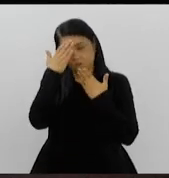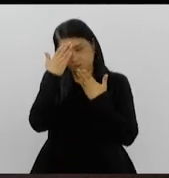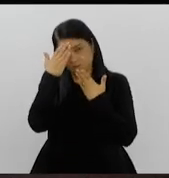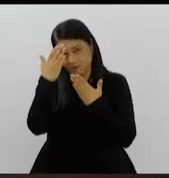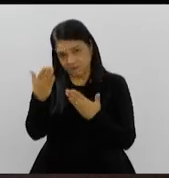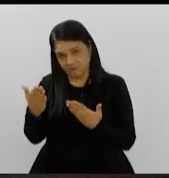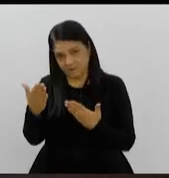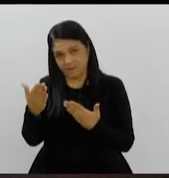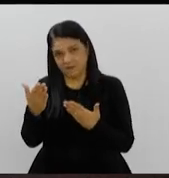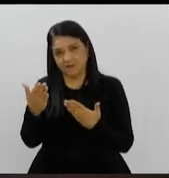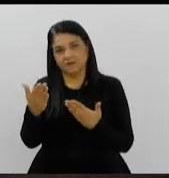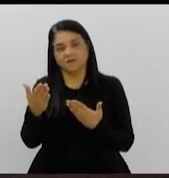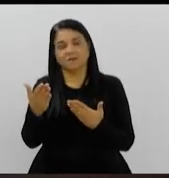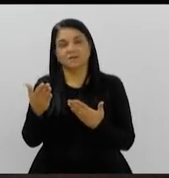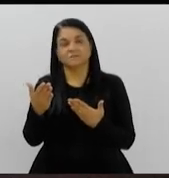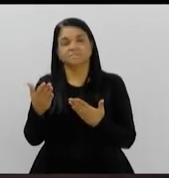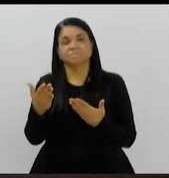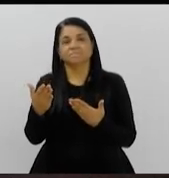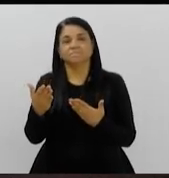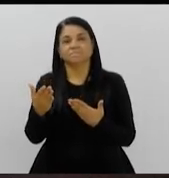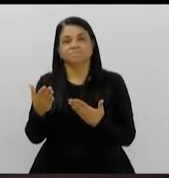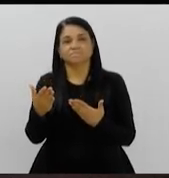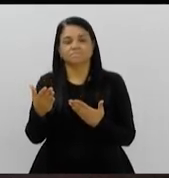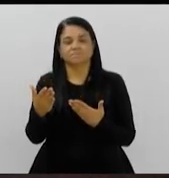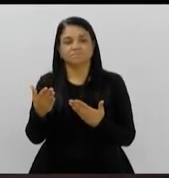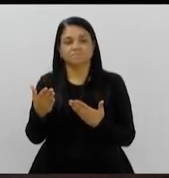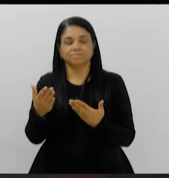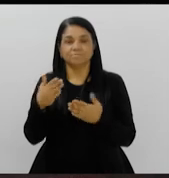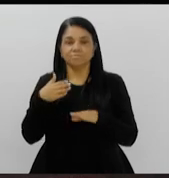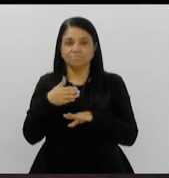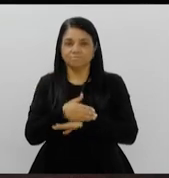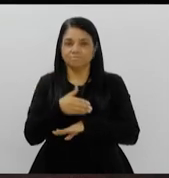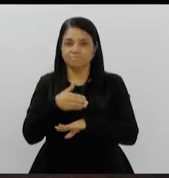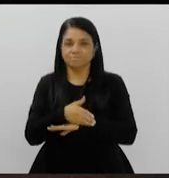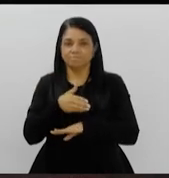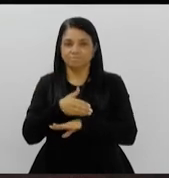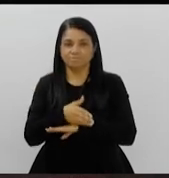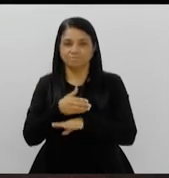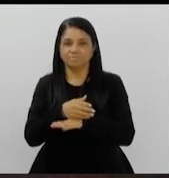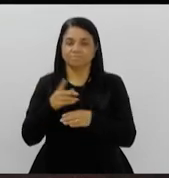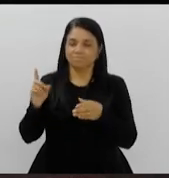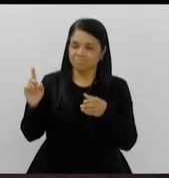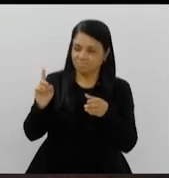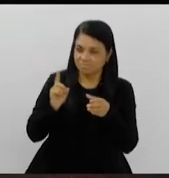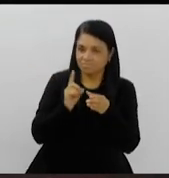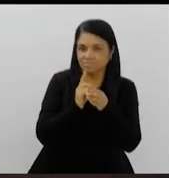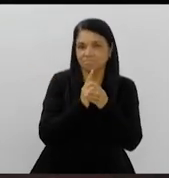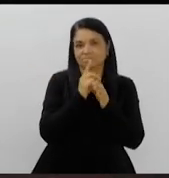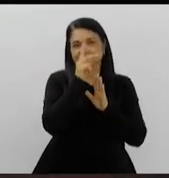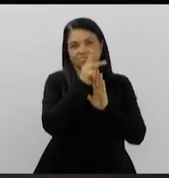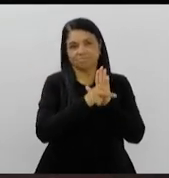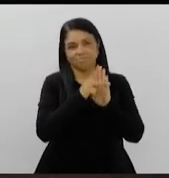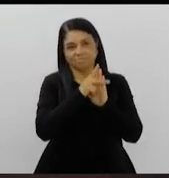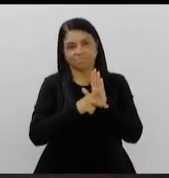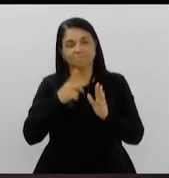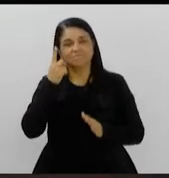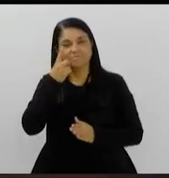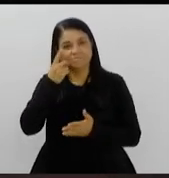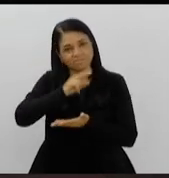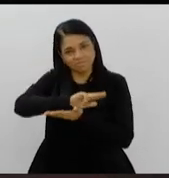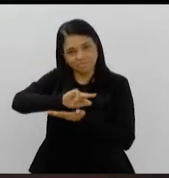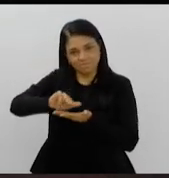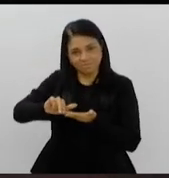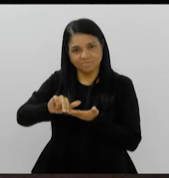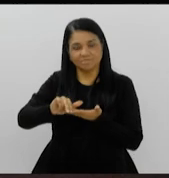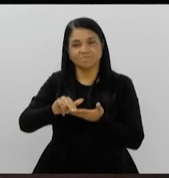forma muito grande a participação na coautoria desse projeto dos deputados,